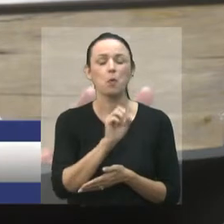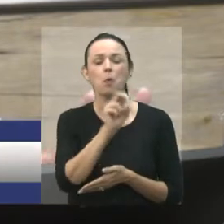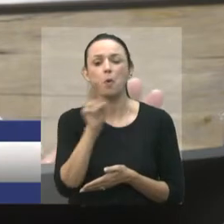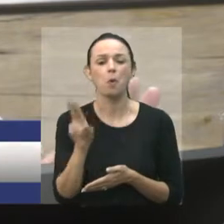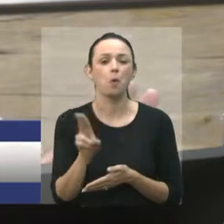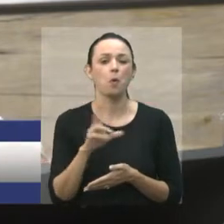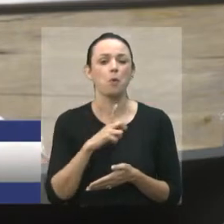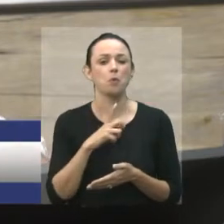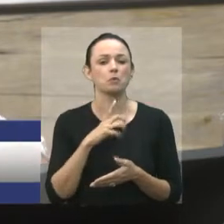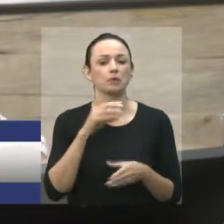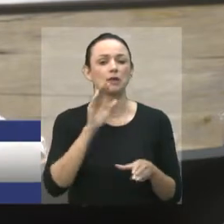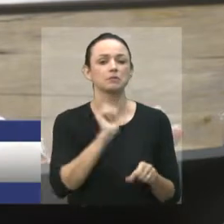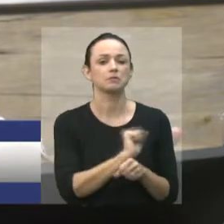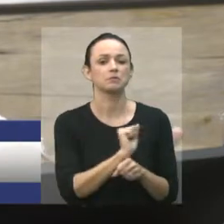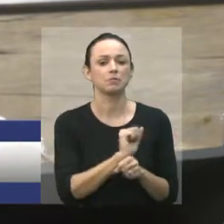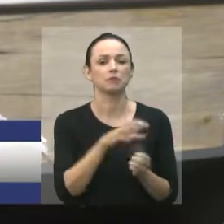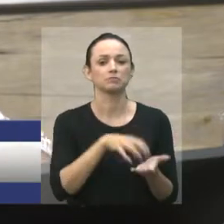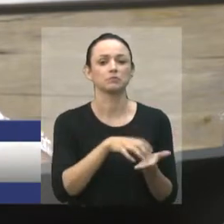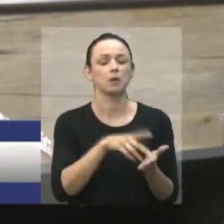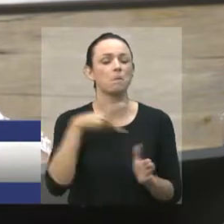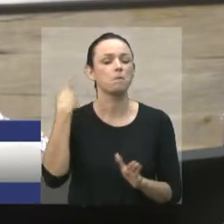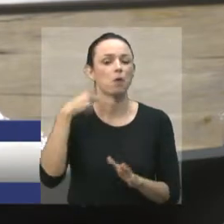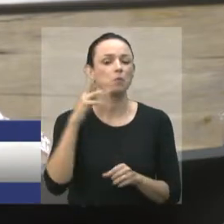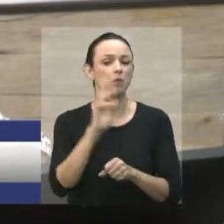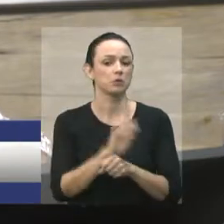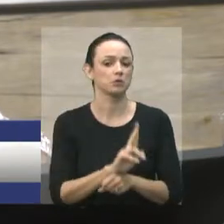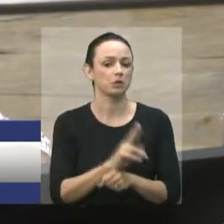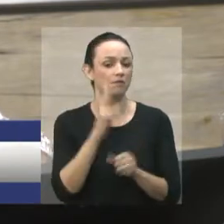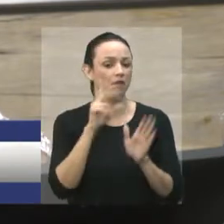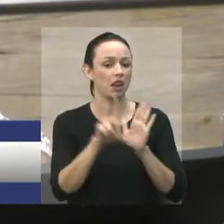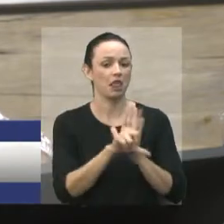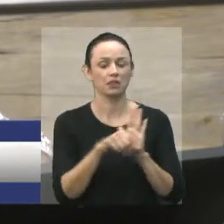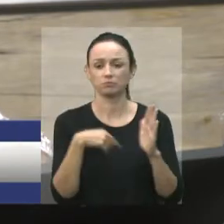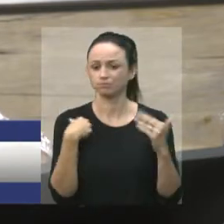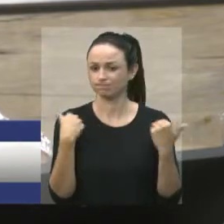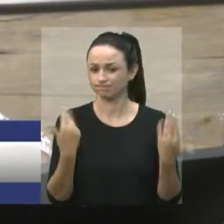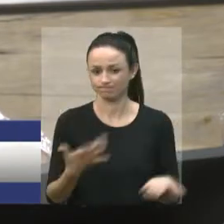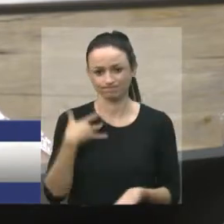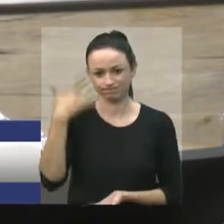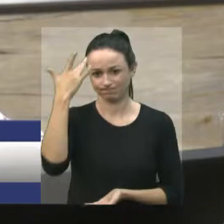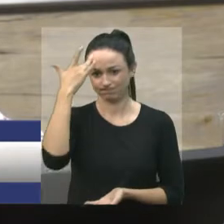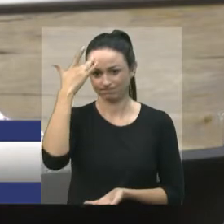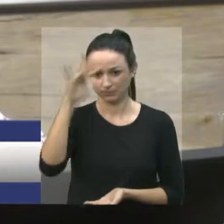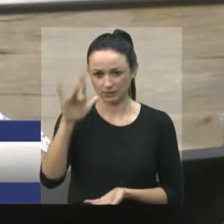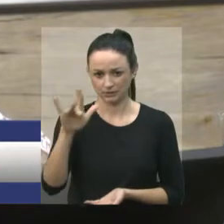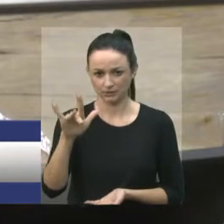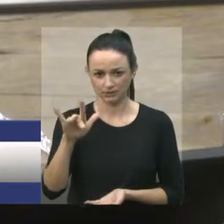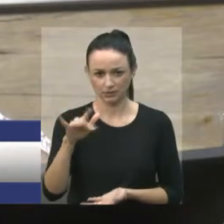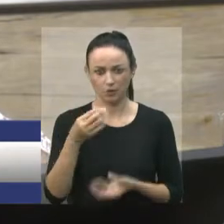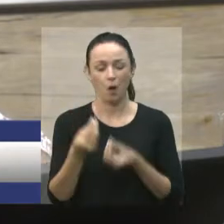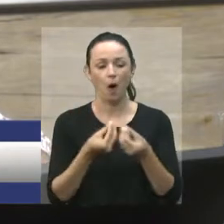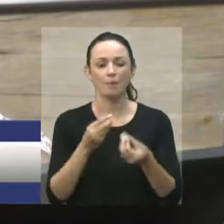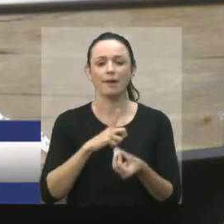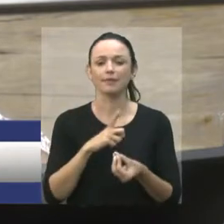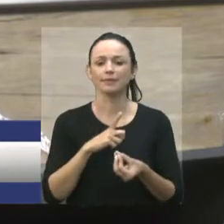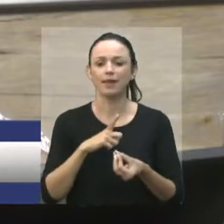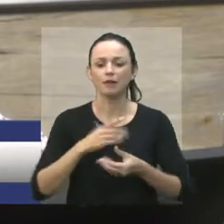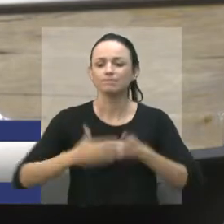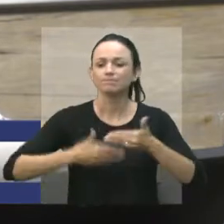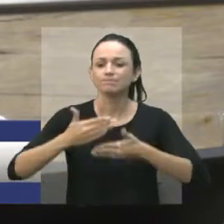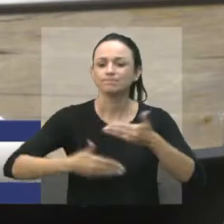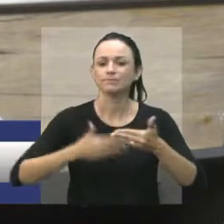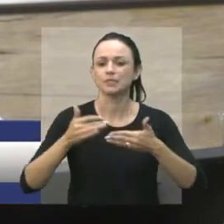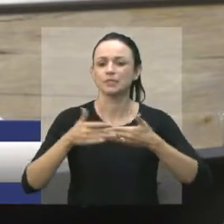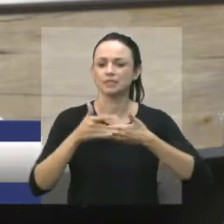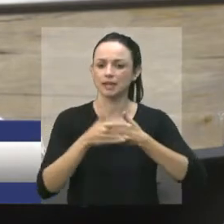na procuradoria ali para ver a legalidade. Eu não sei, confesso para vocês que eu não sei em que pé que está a questão dos